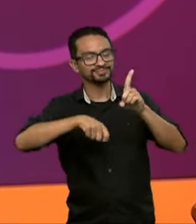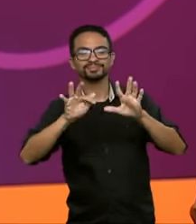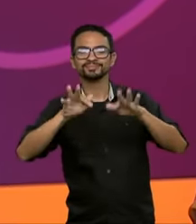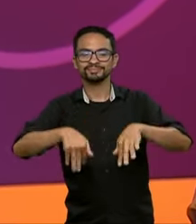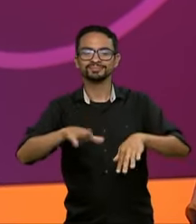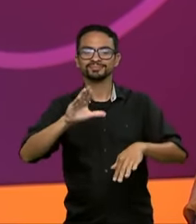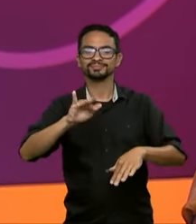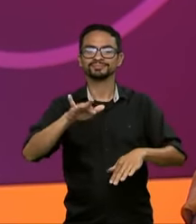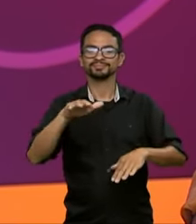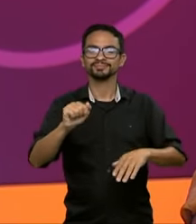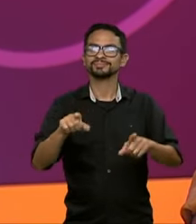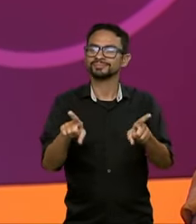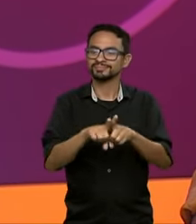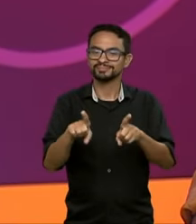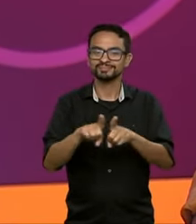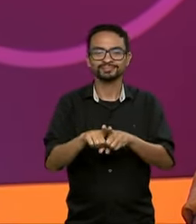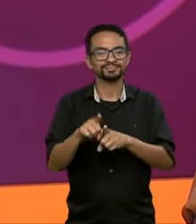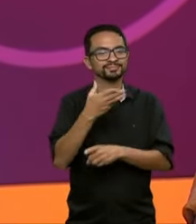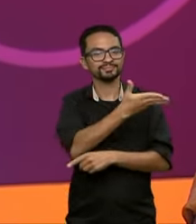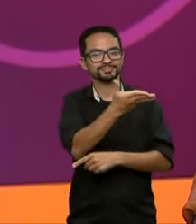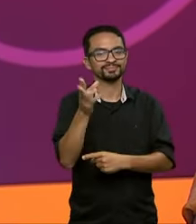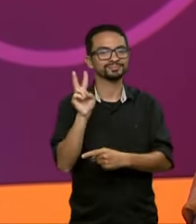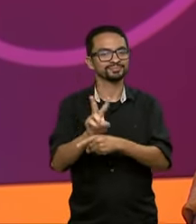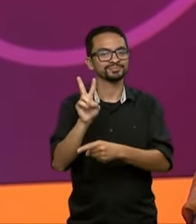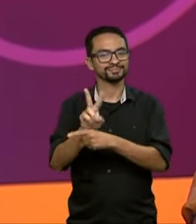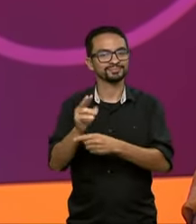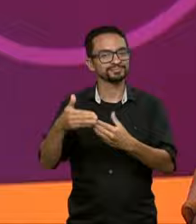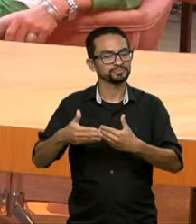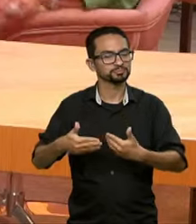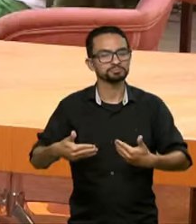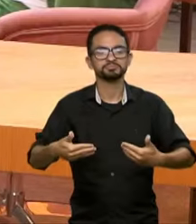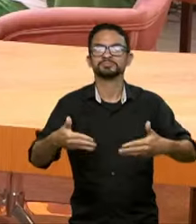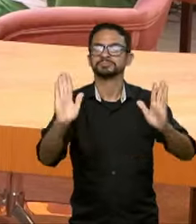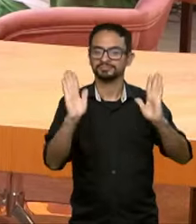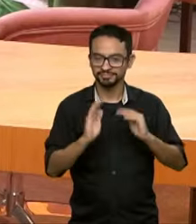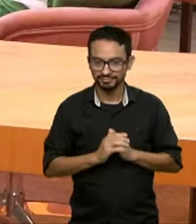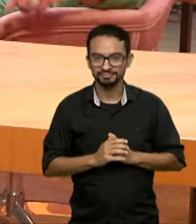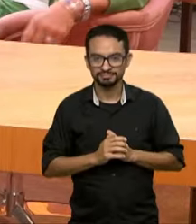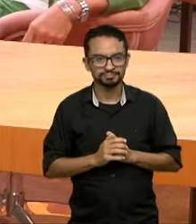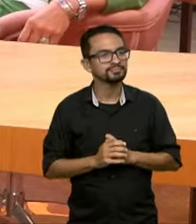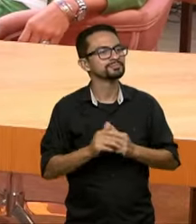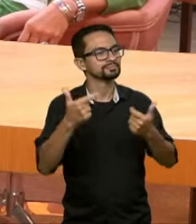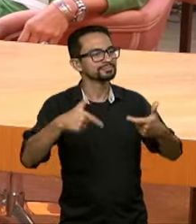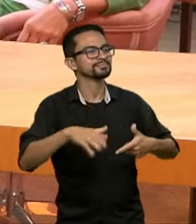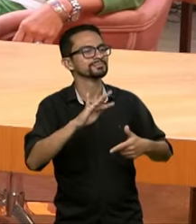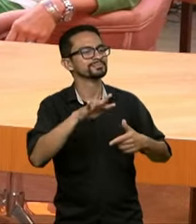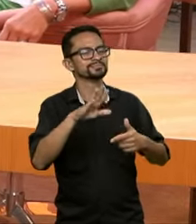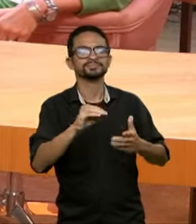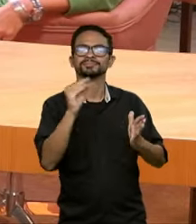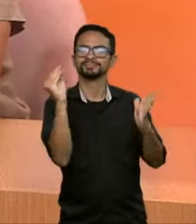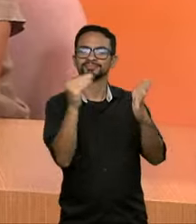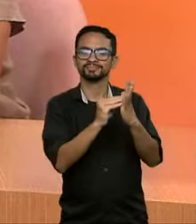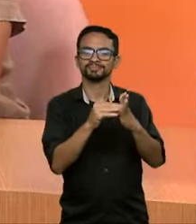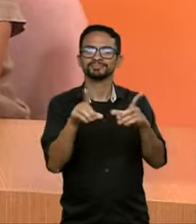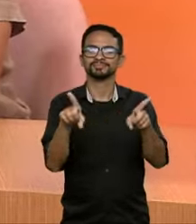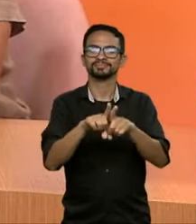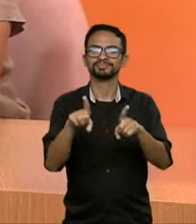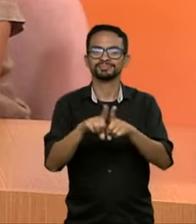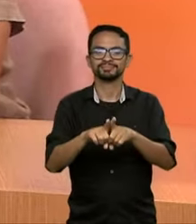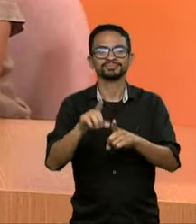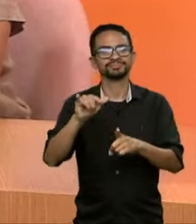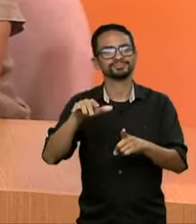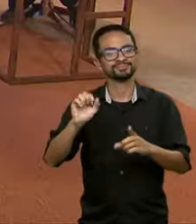pela Canastra e esperando você pra gente dar um rolê lá no... Eu vou pro Cafofo. Pro Cafofo. Aqui é show da Alice na